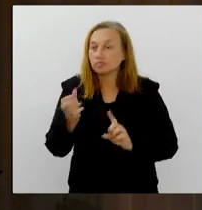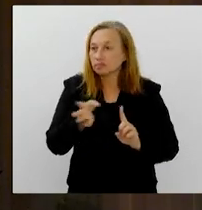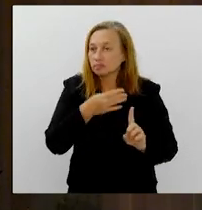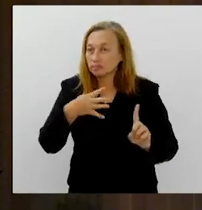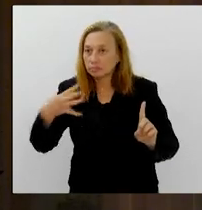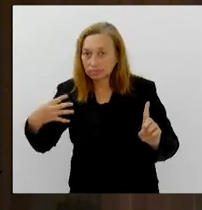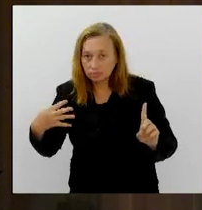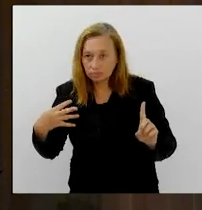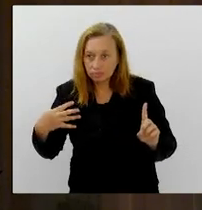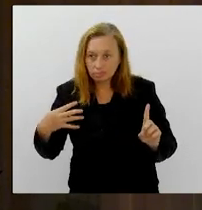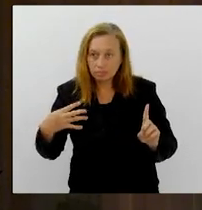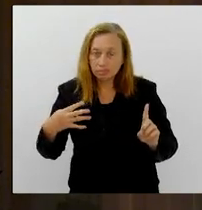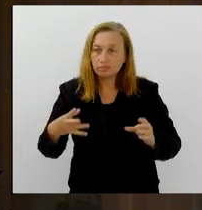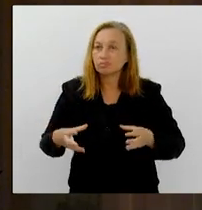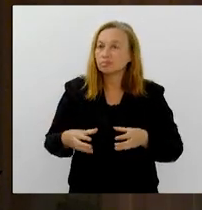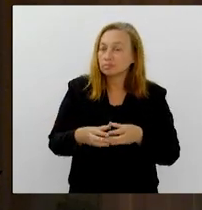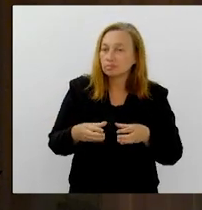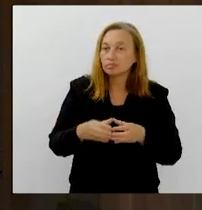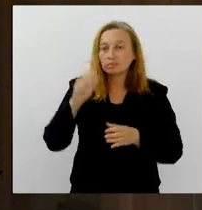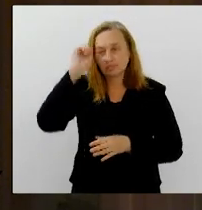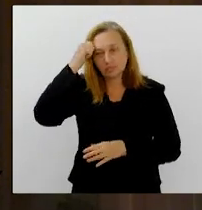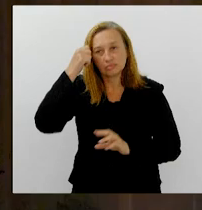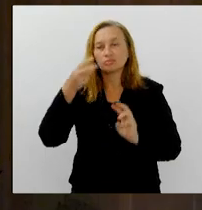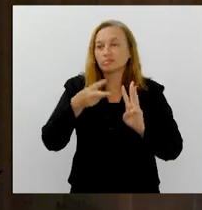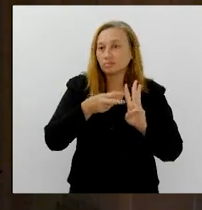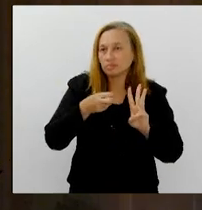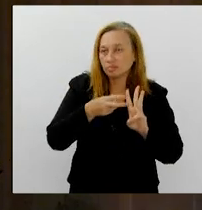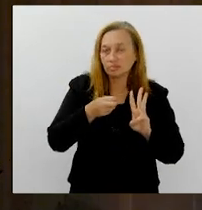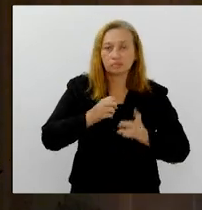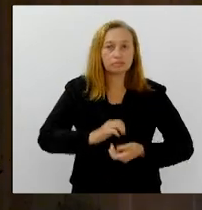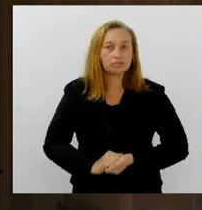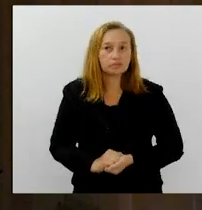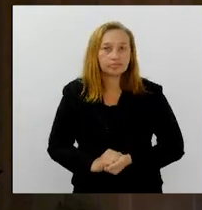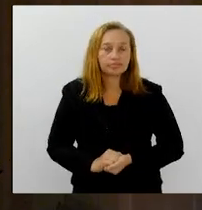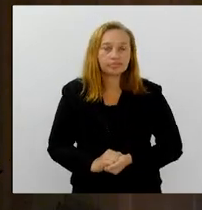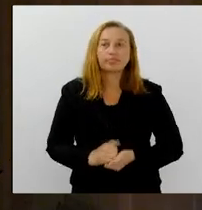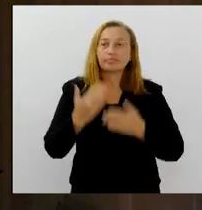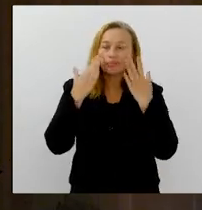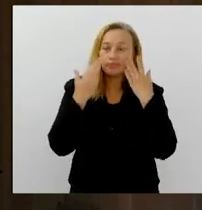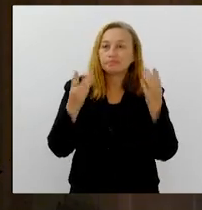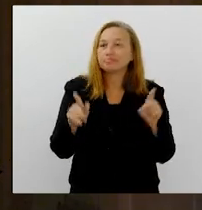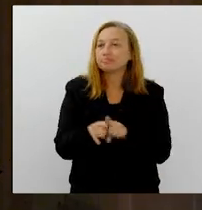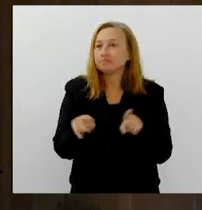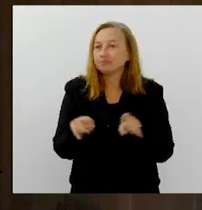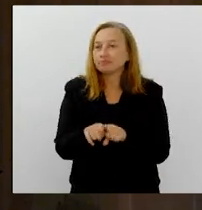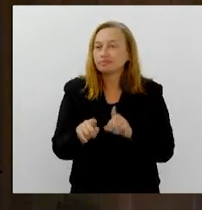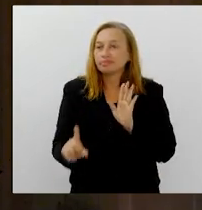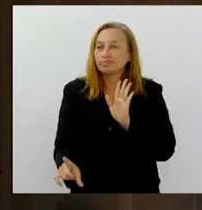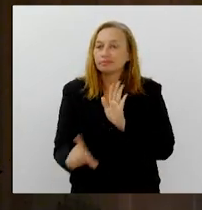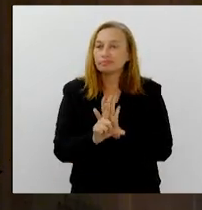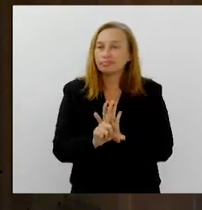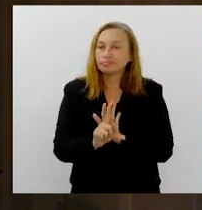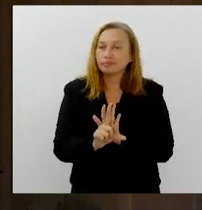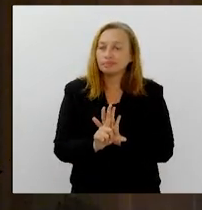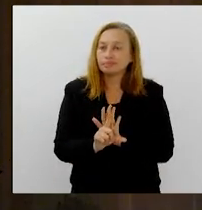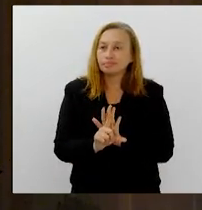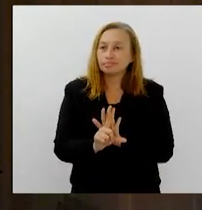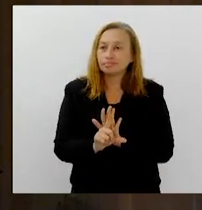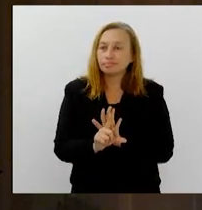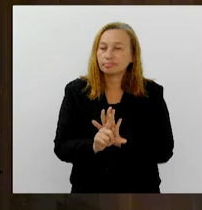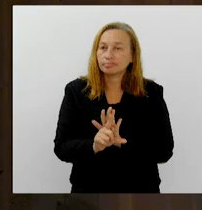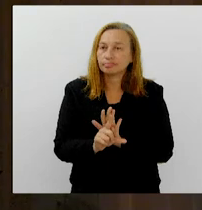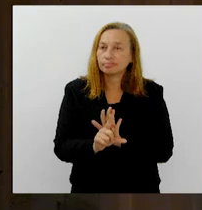LGBTQIA+, população negra, indígena e quilombola. Apresentei também a lei que estabelece